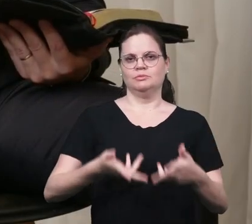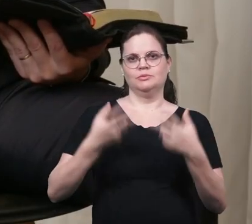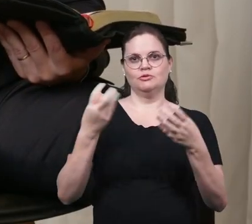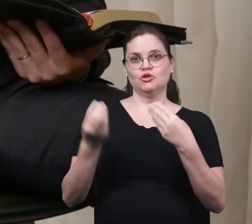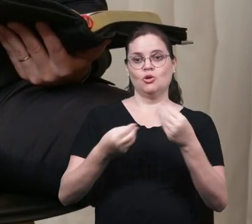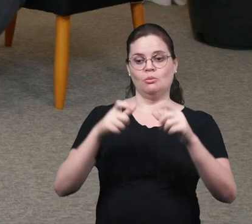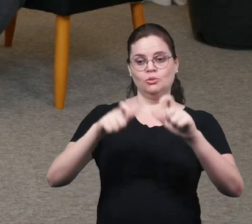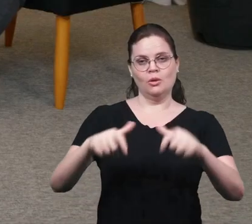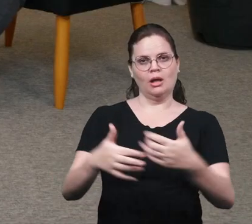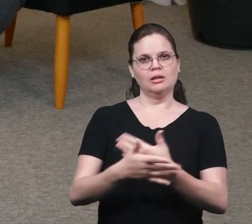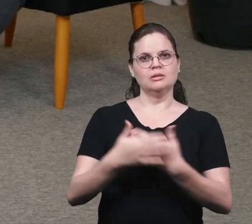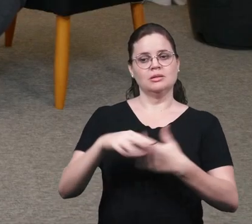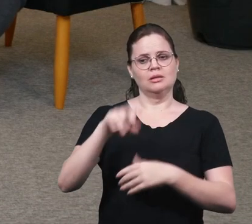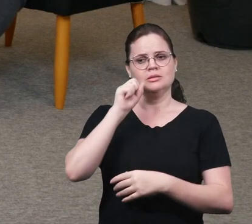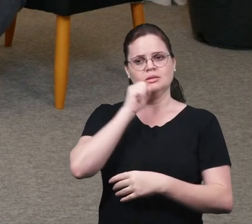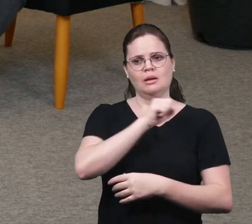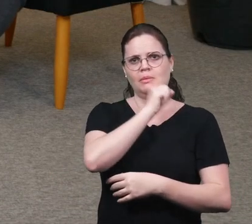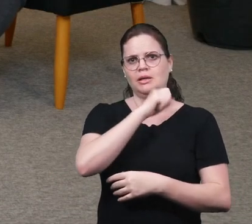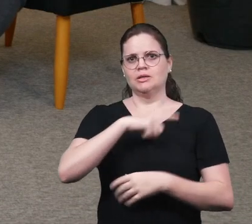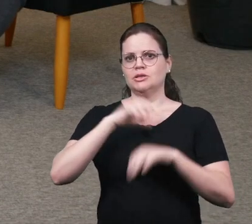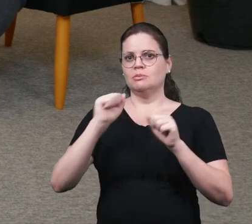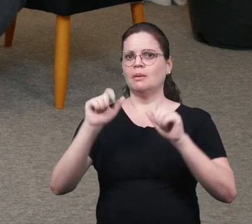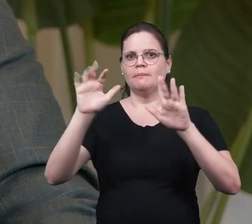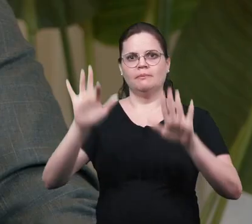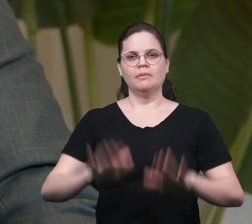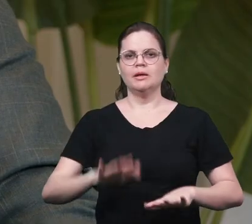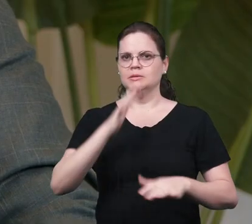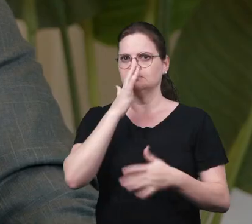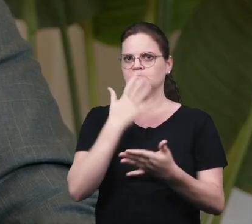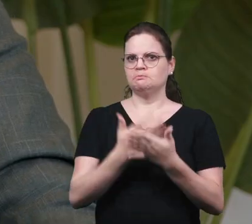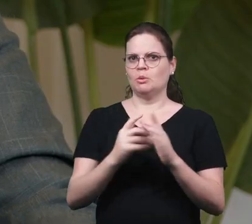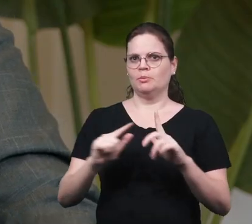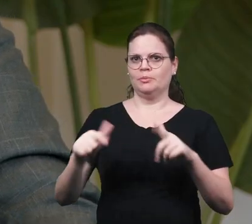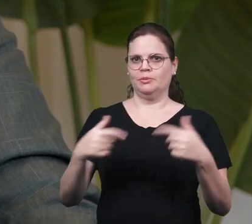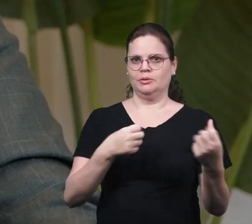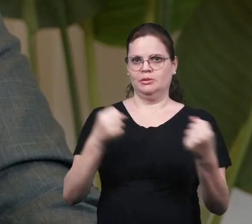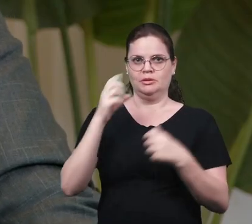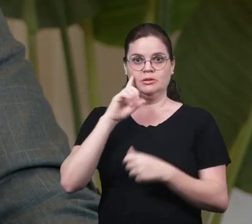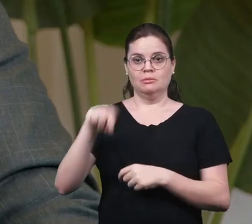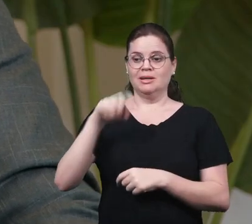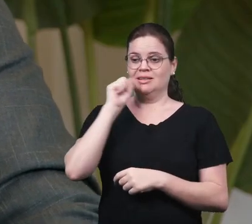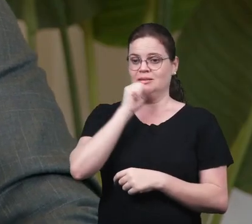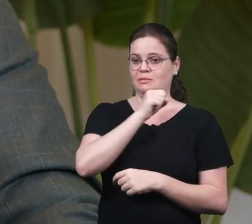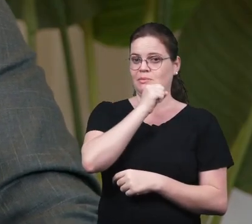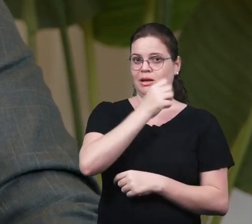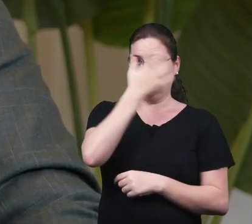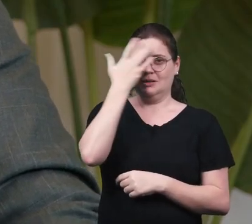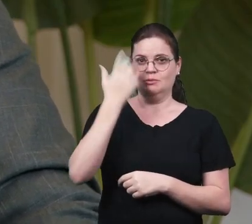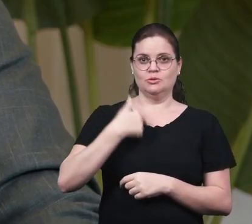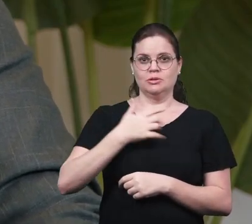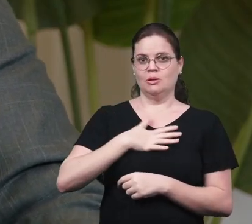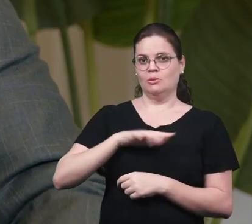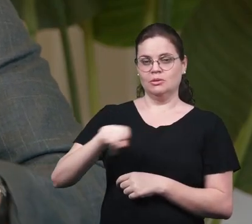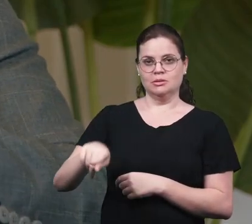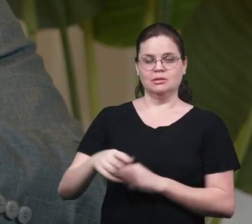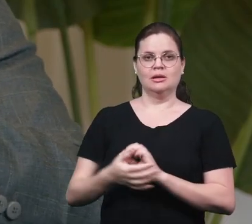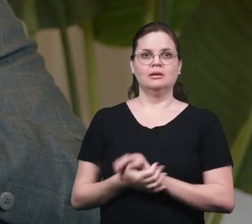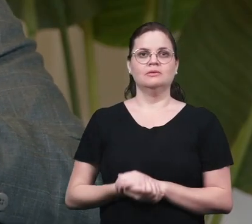naquela cidade. Em Samaria, que era uma cidade não tão bem vista, né? Pelo contrário,